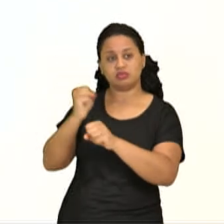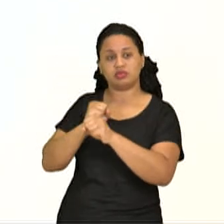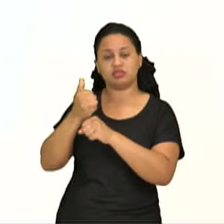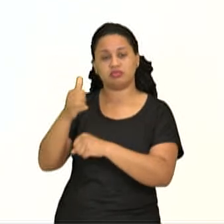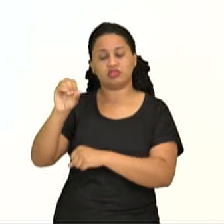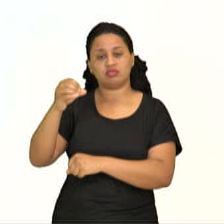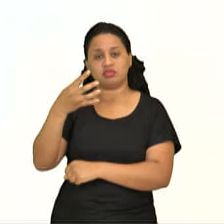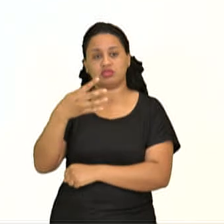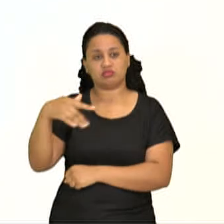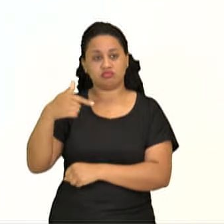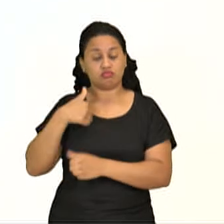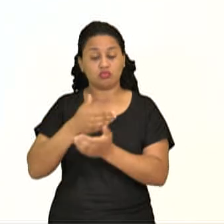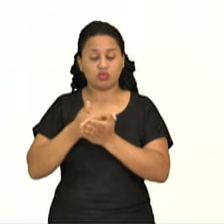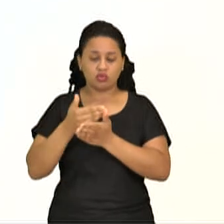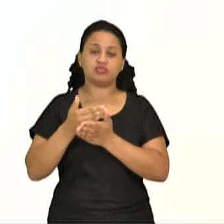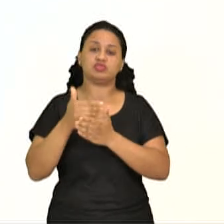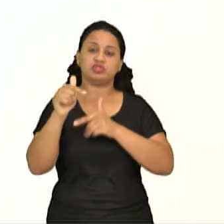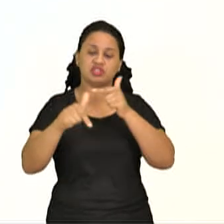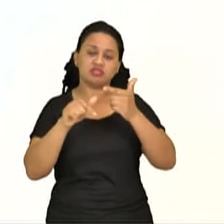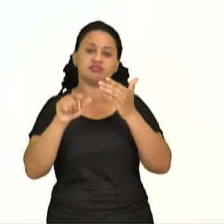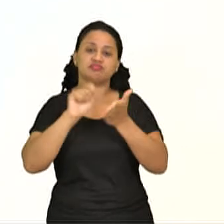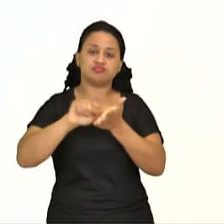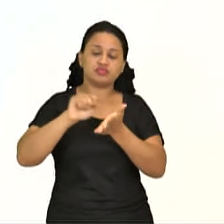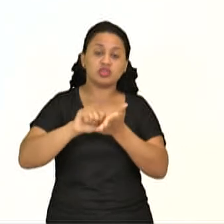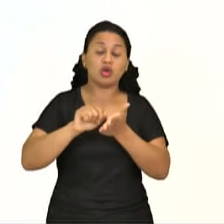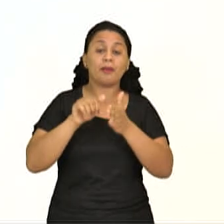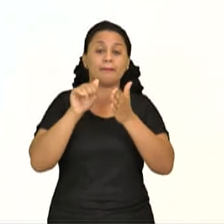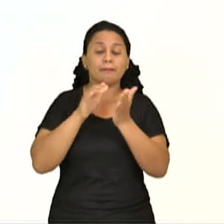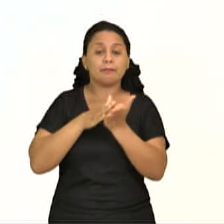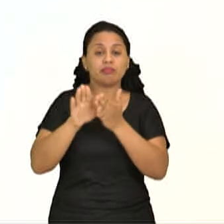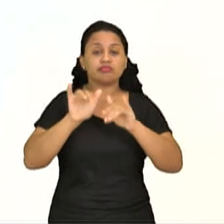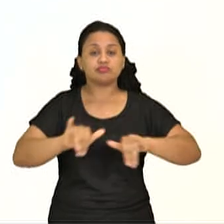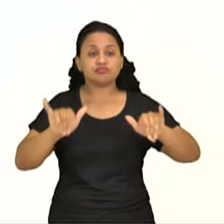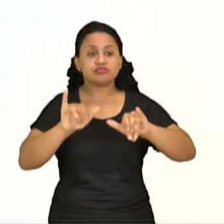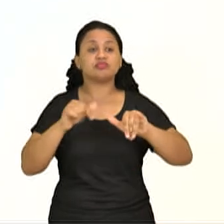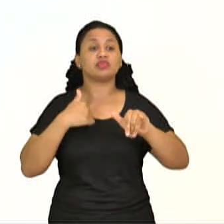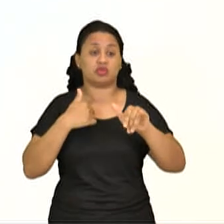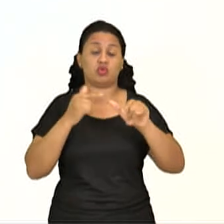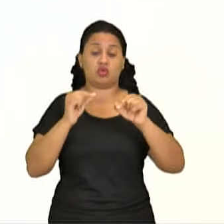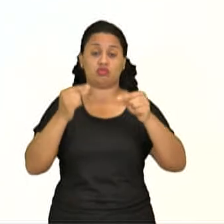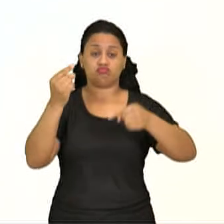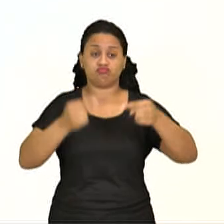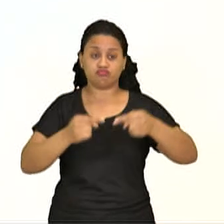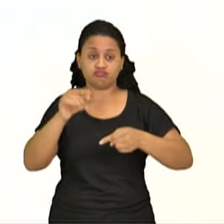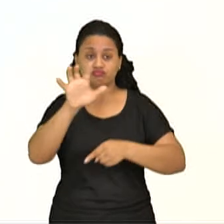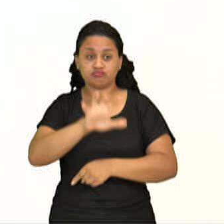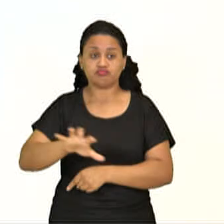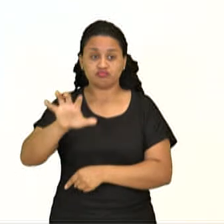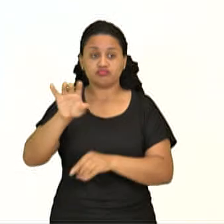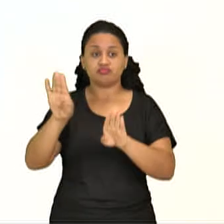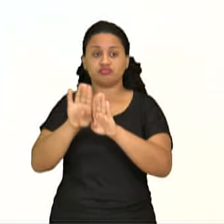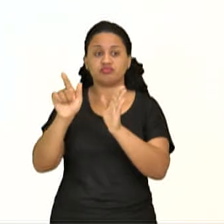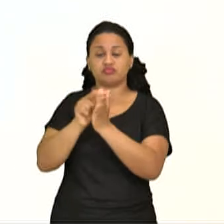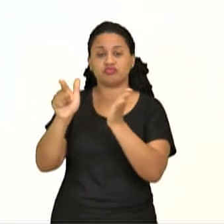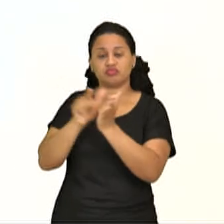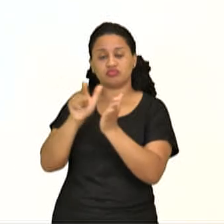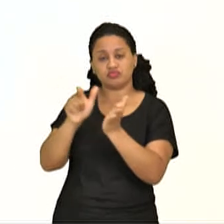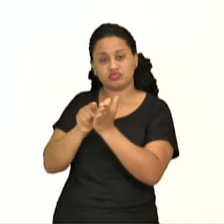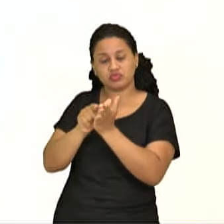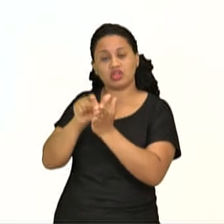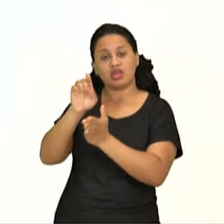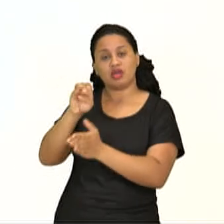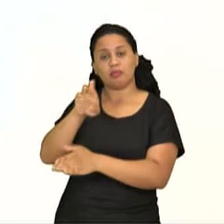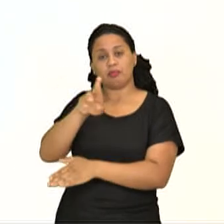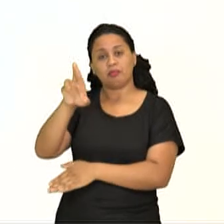sua carreira de escritora publicando seus primeiros trabalhos no Debate Regional e no Jornal da Barra.